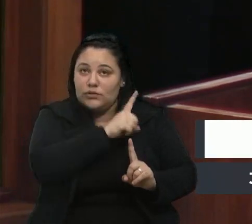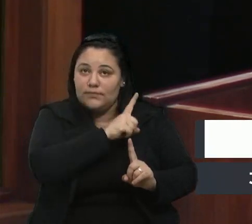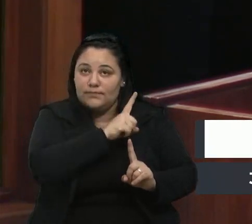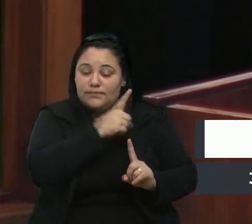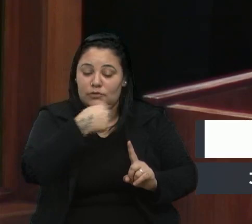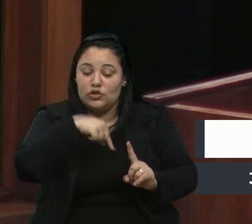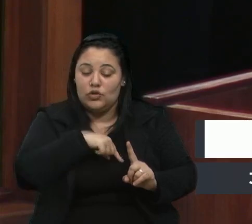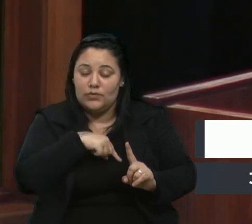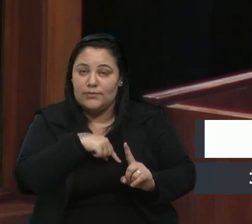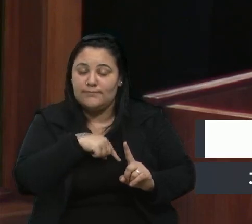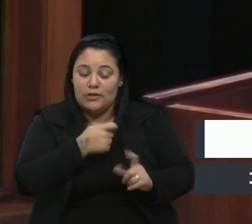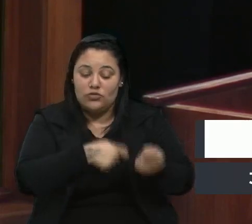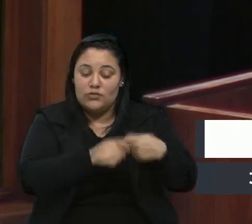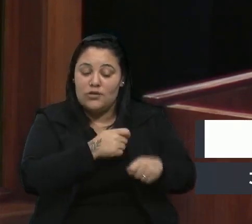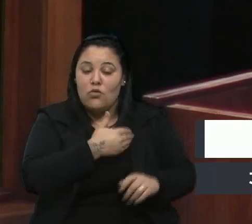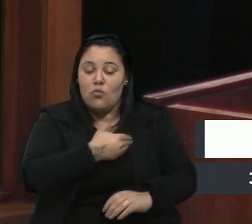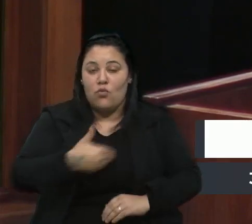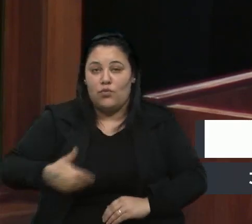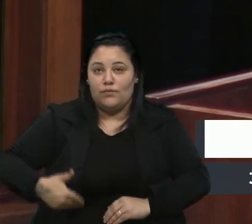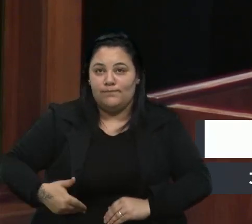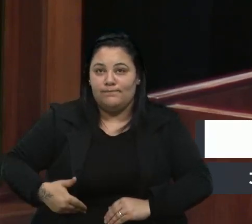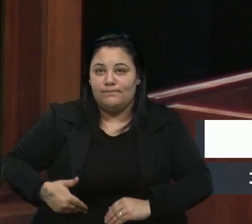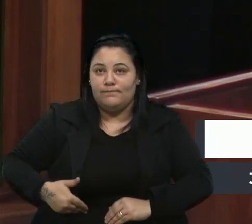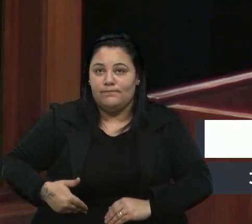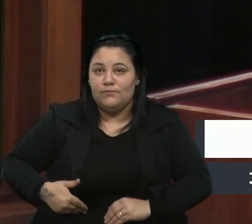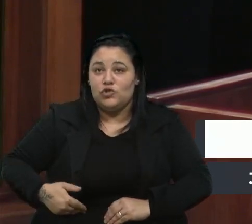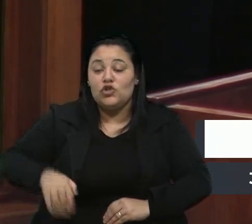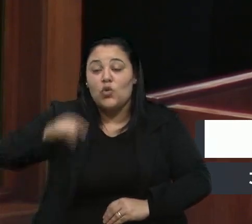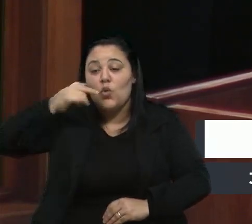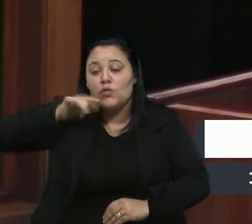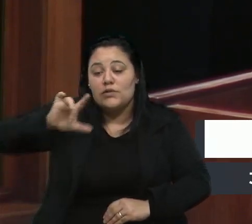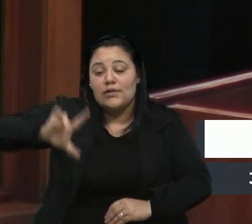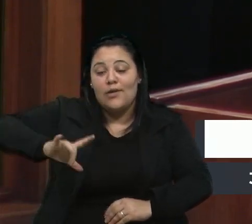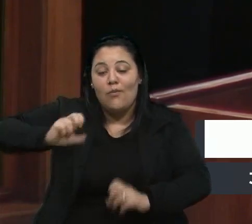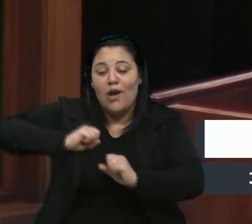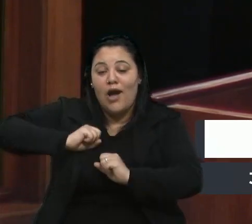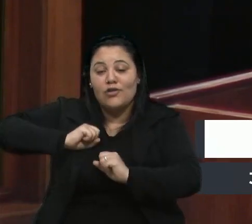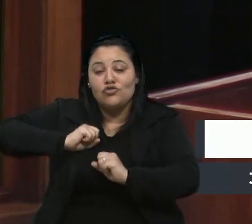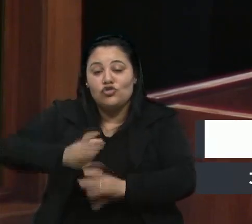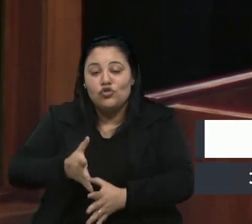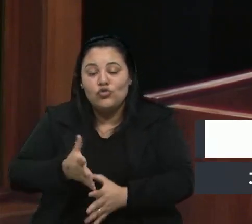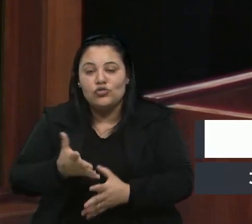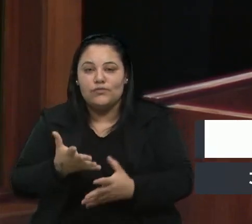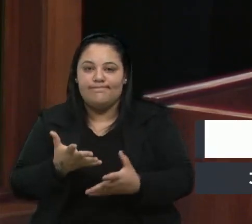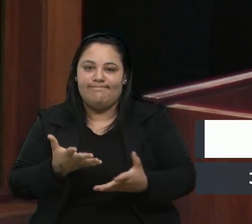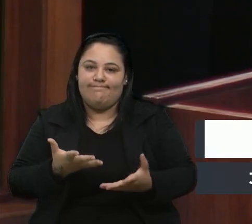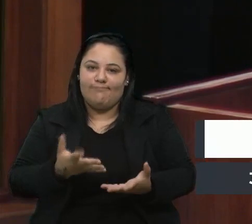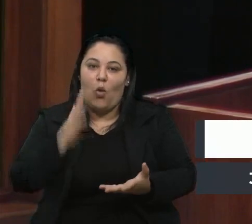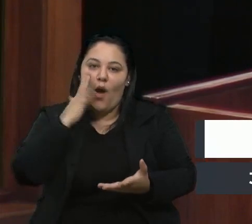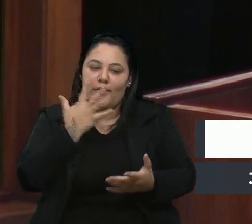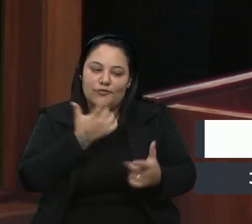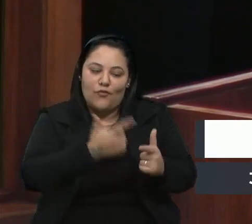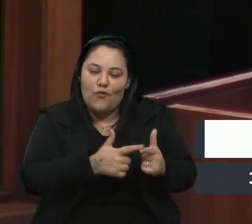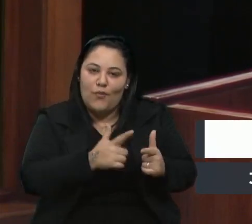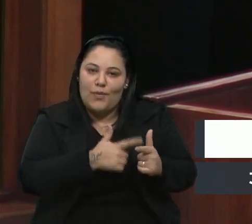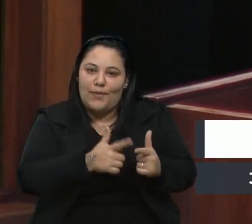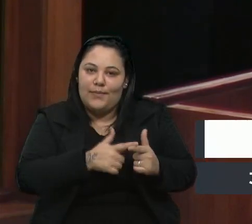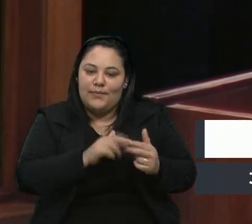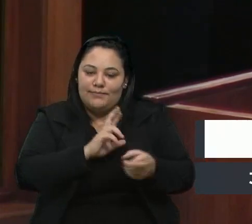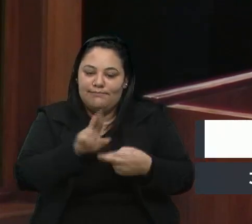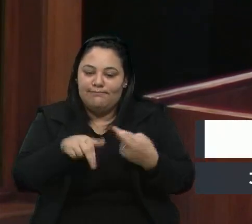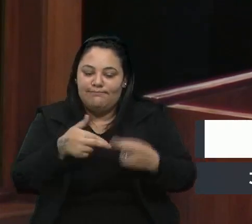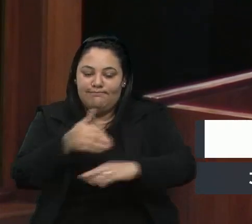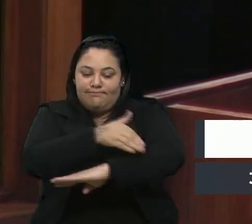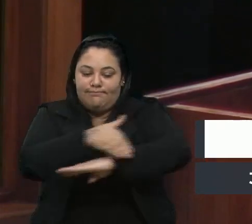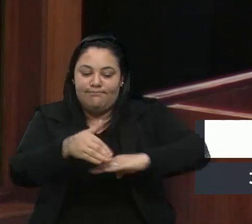administradores públicos de tomar algum tipo de providência além do que